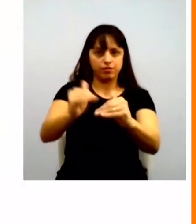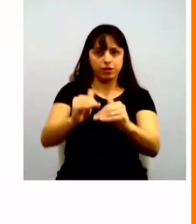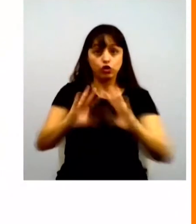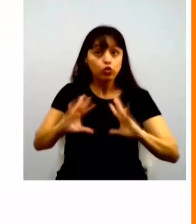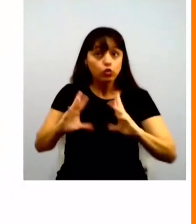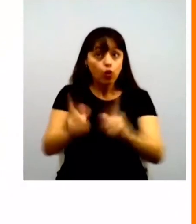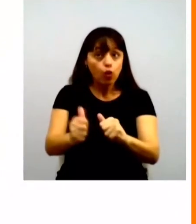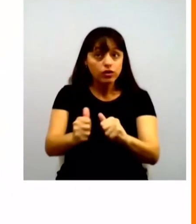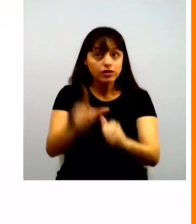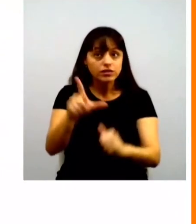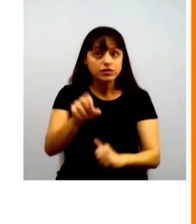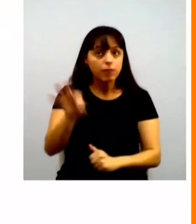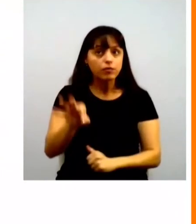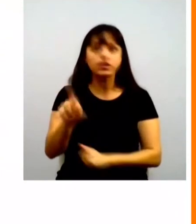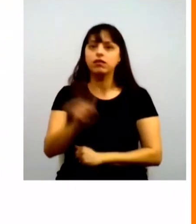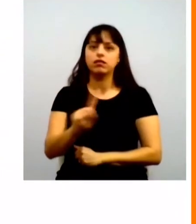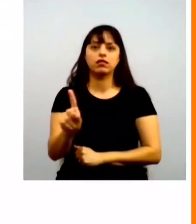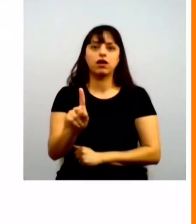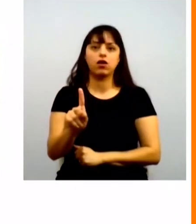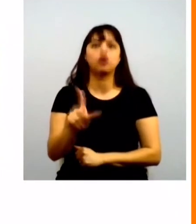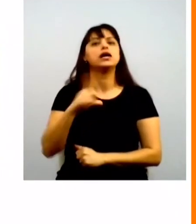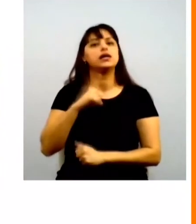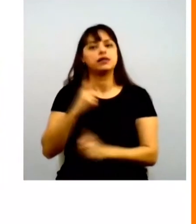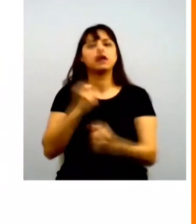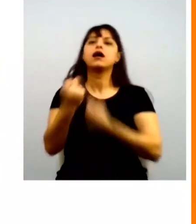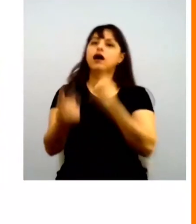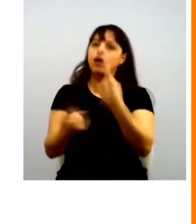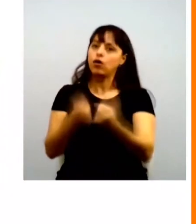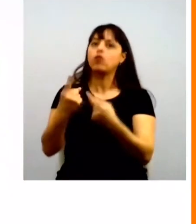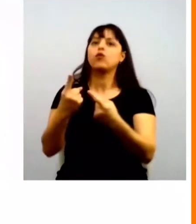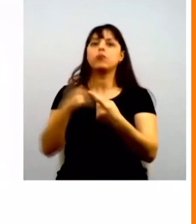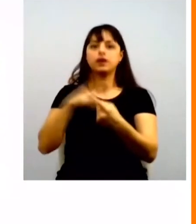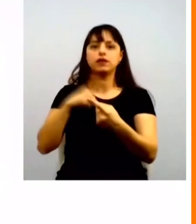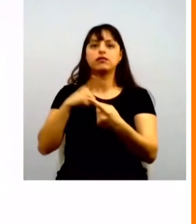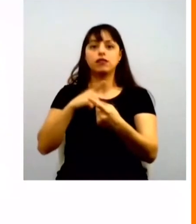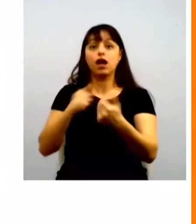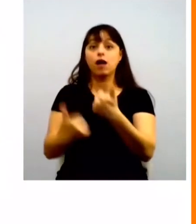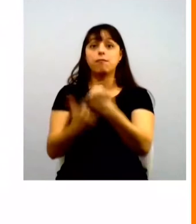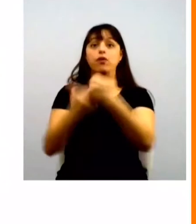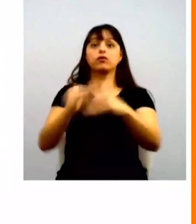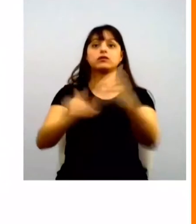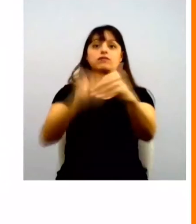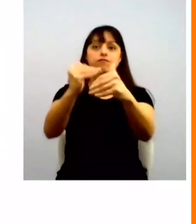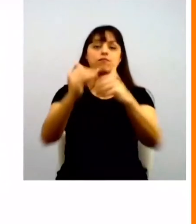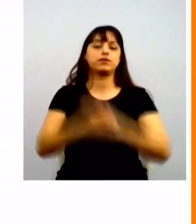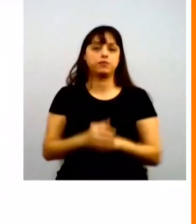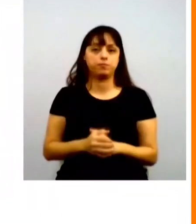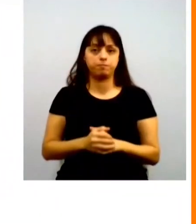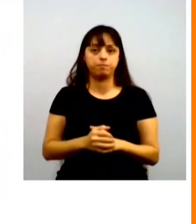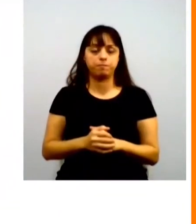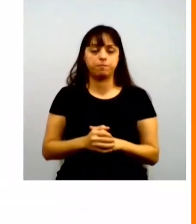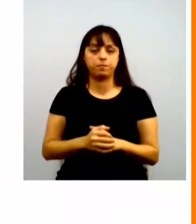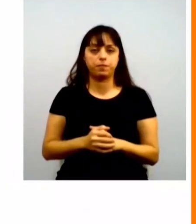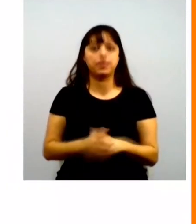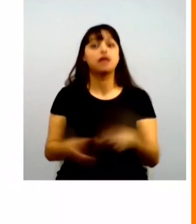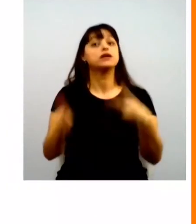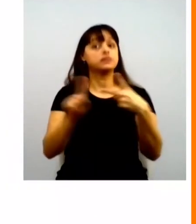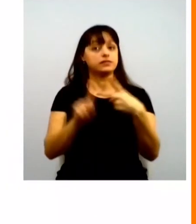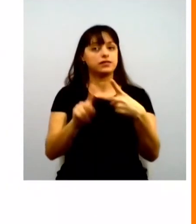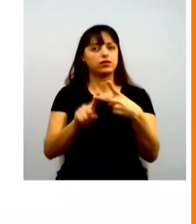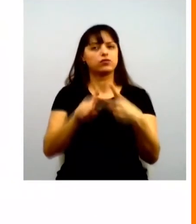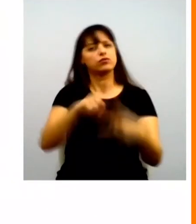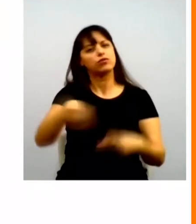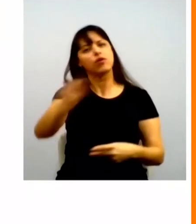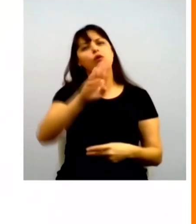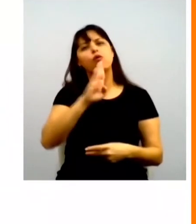uma parte que é aquela que tem intencionalidade. A segunda dimensão, que também é mais conhecida, são os